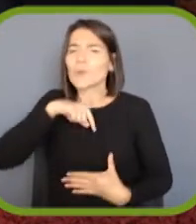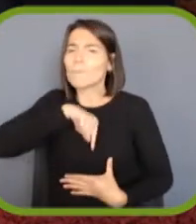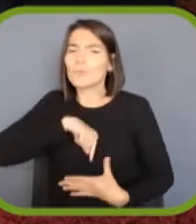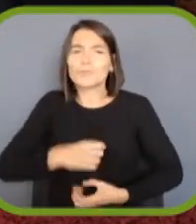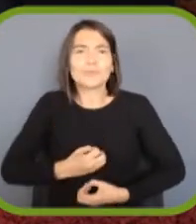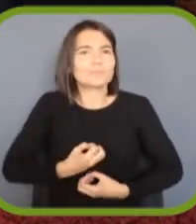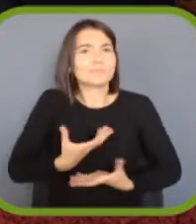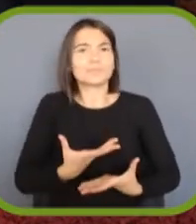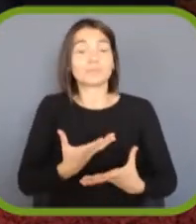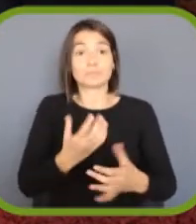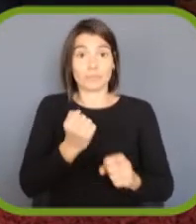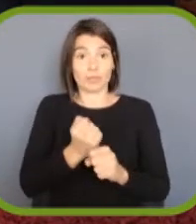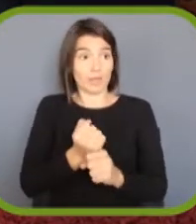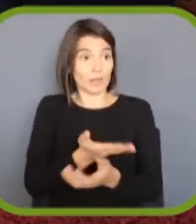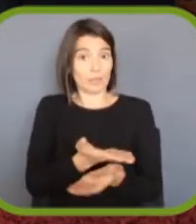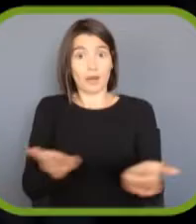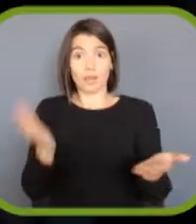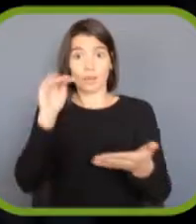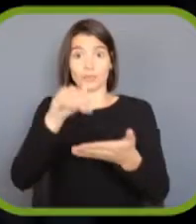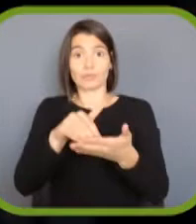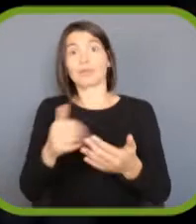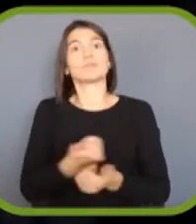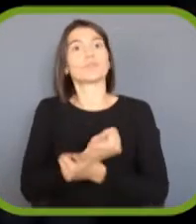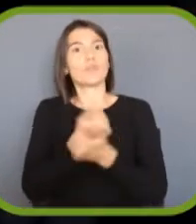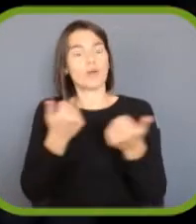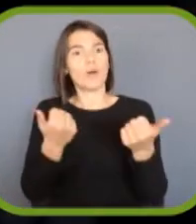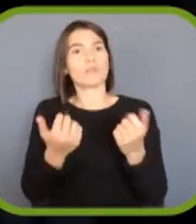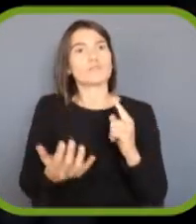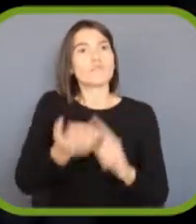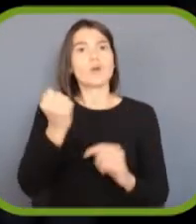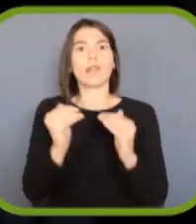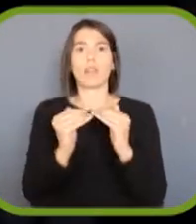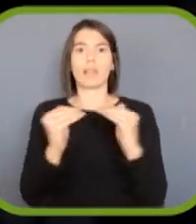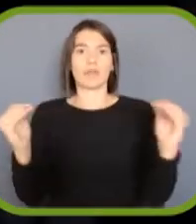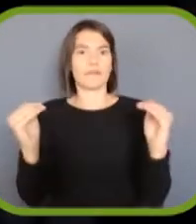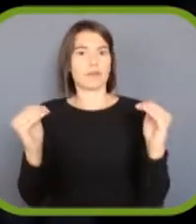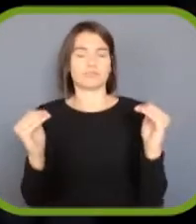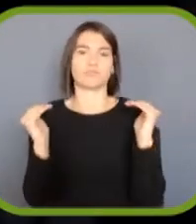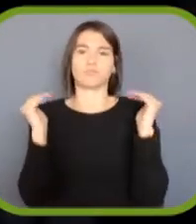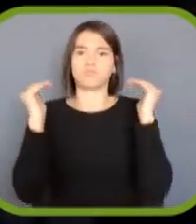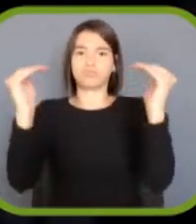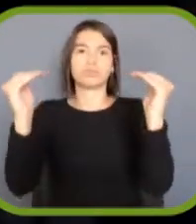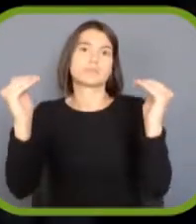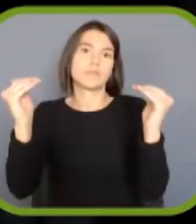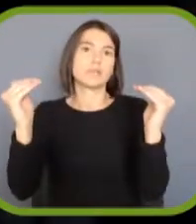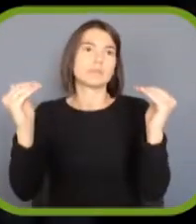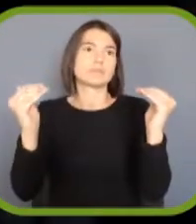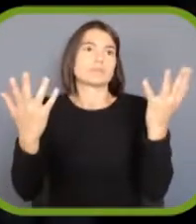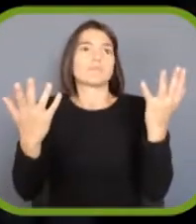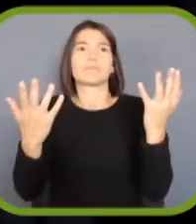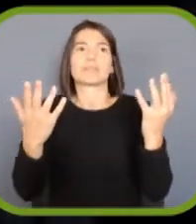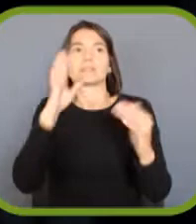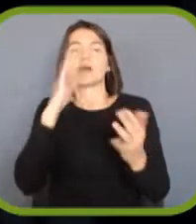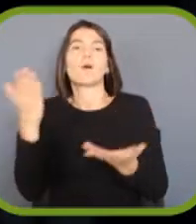aquilo que é mais genuíno e mais profundo nas pessoas, o seu trabalho é melhorado e atinge-se um nível de performance muito